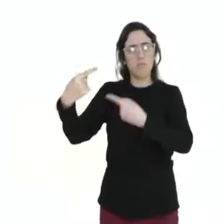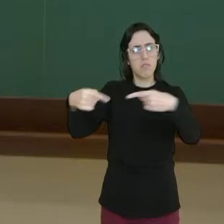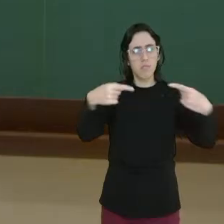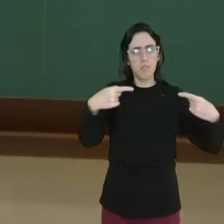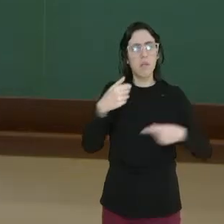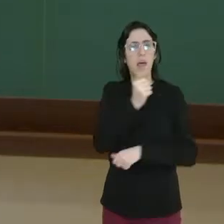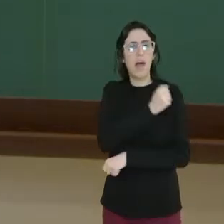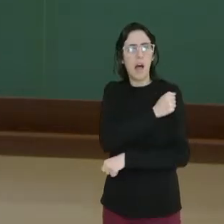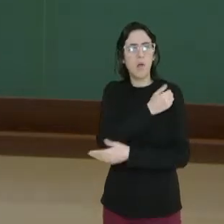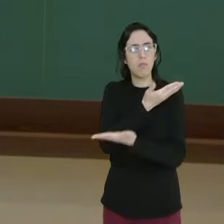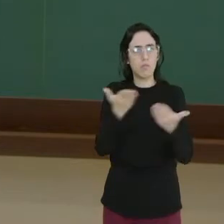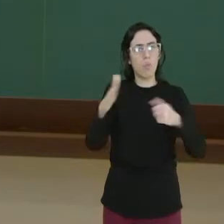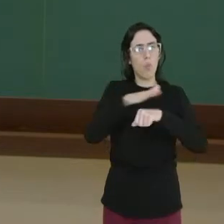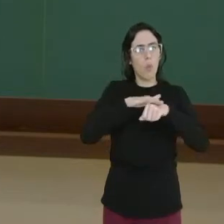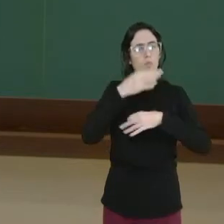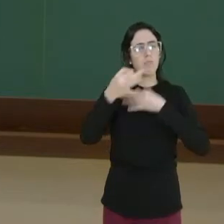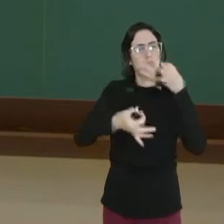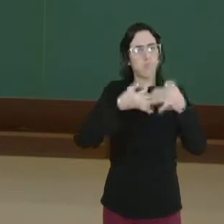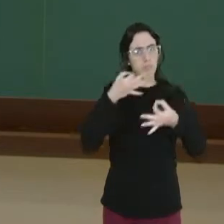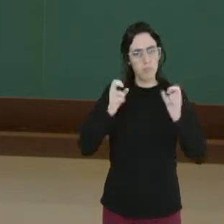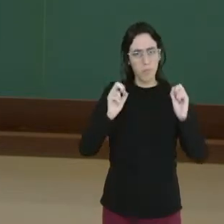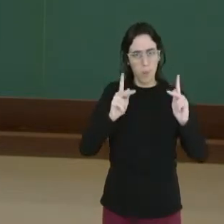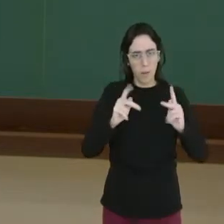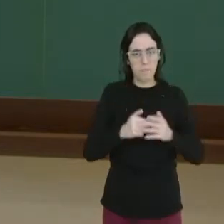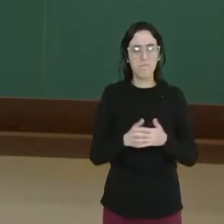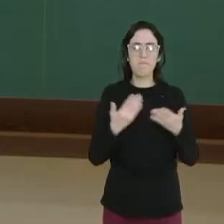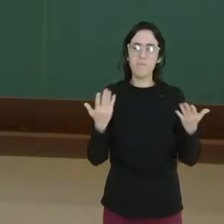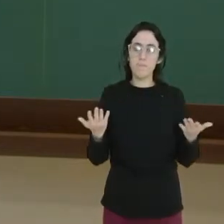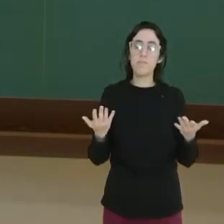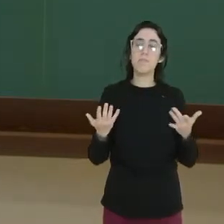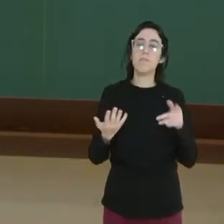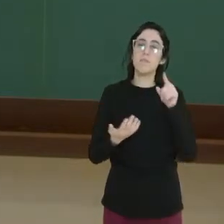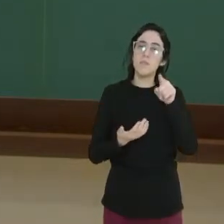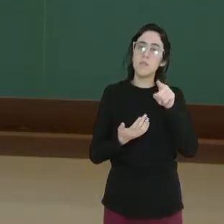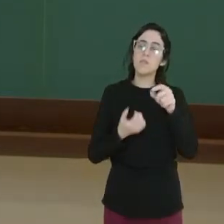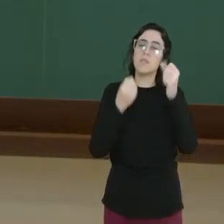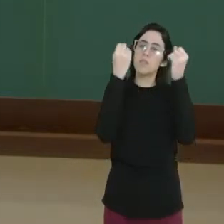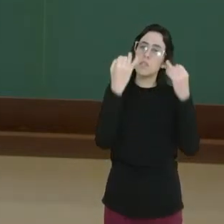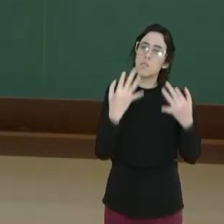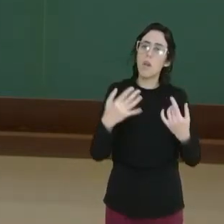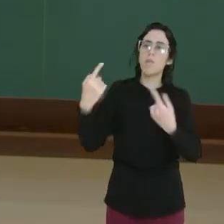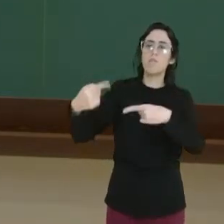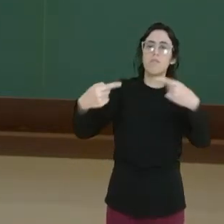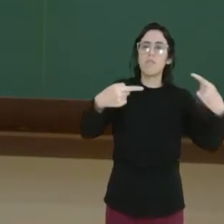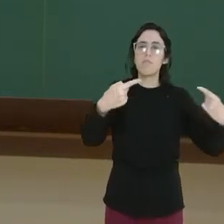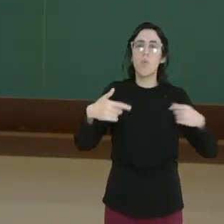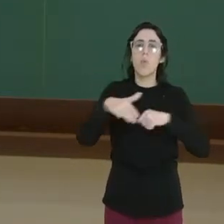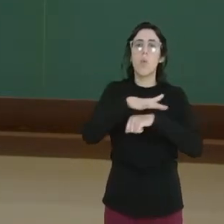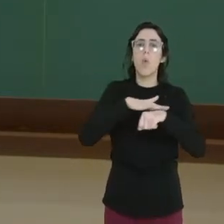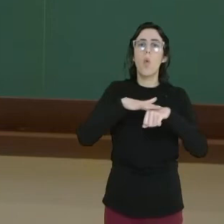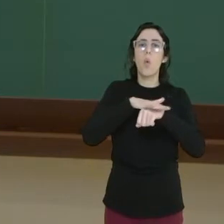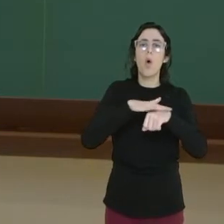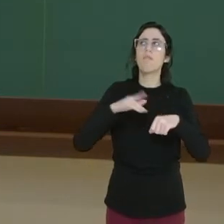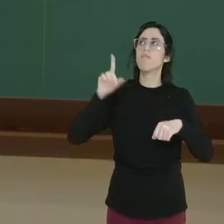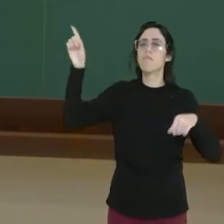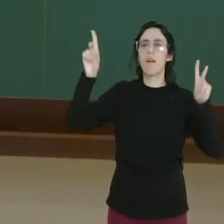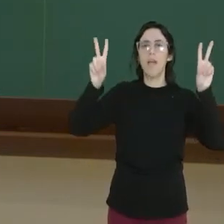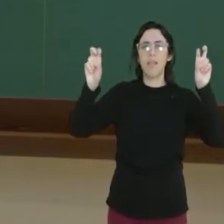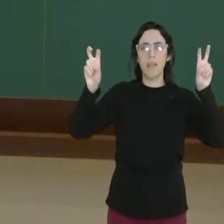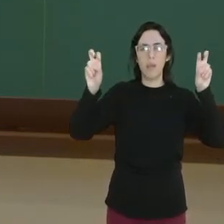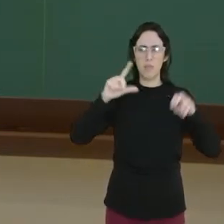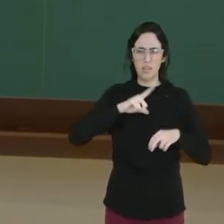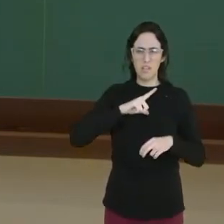e posicione-se sobre isso. Então aí eu quero que vocês debatam esse tema. Será que existe relação